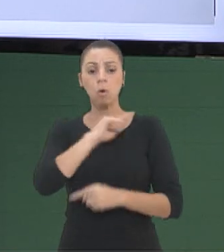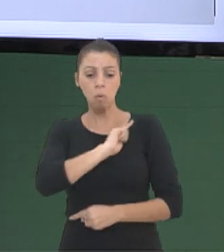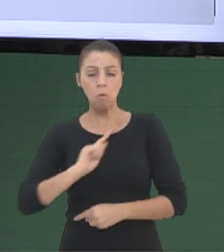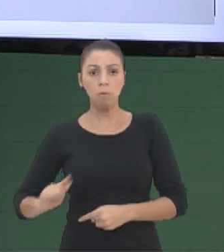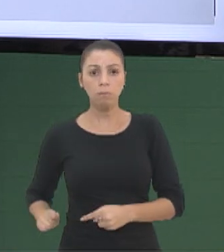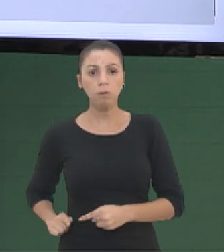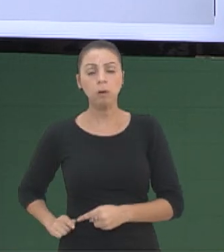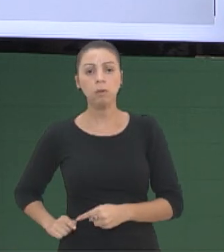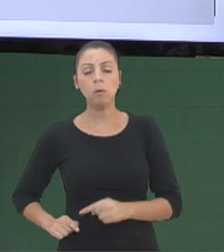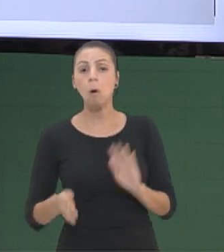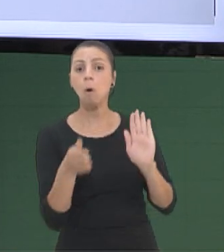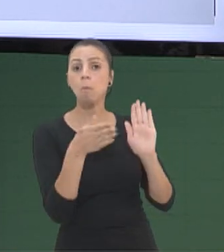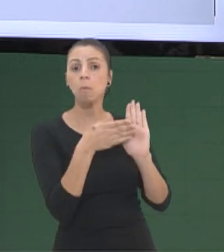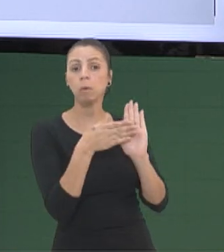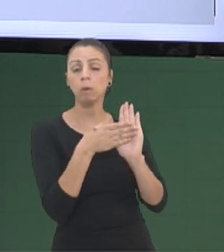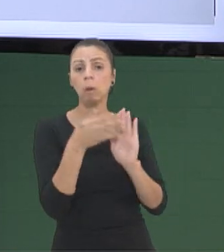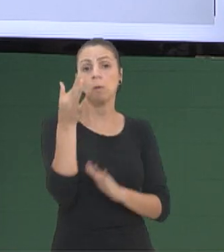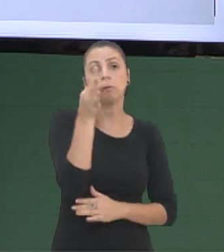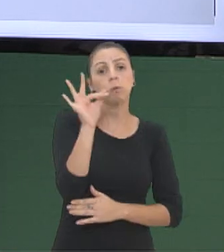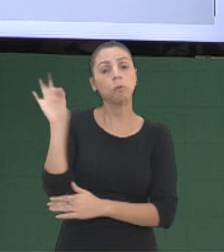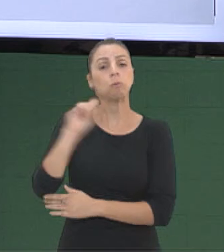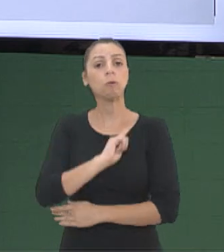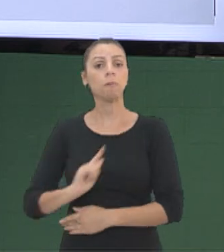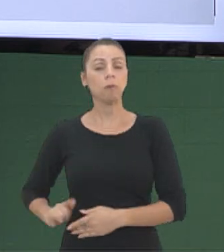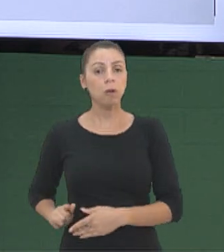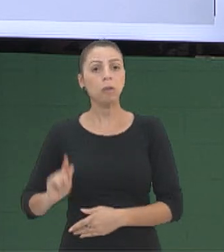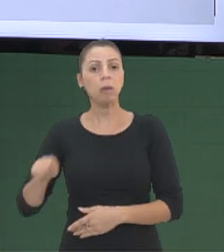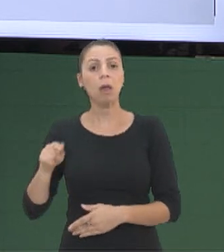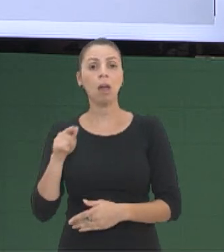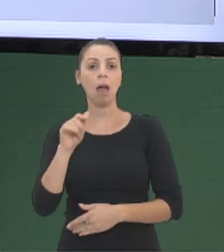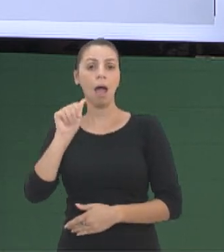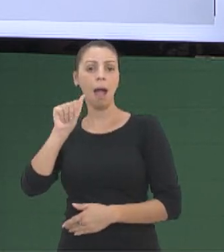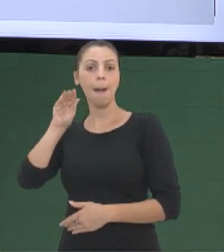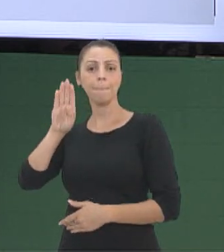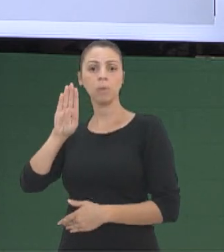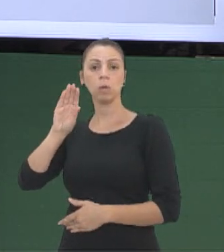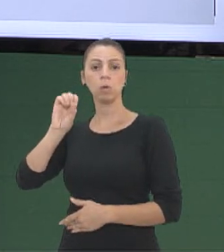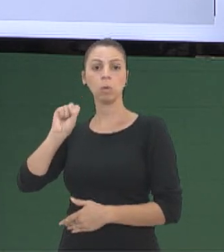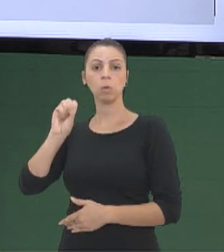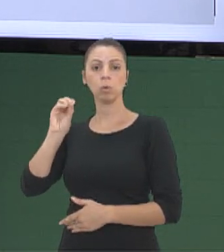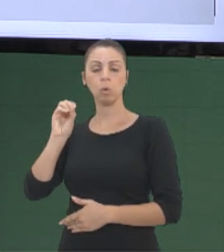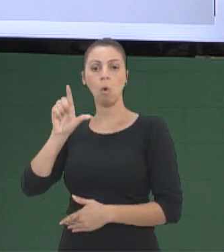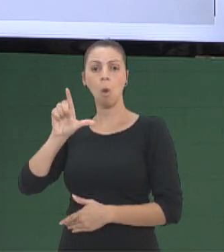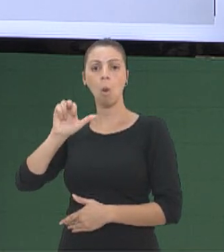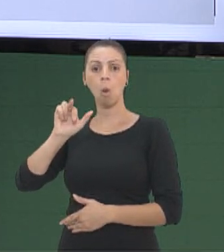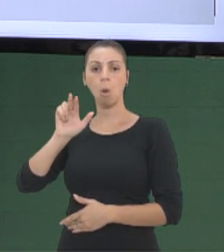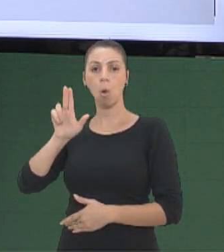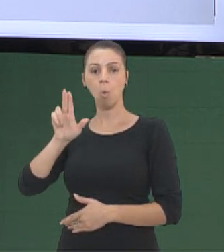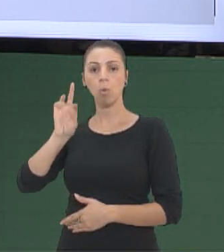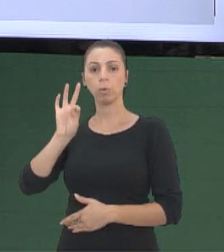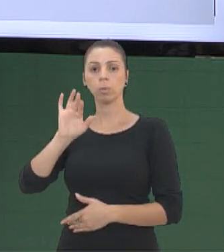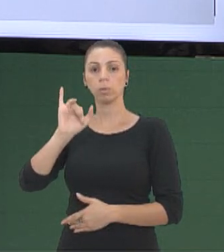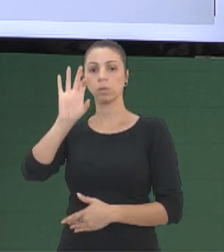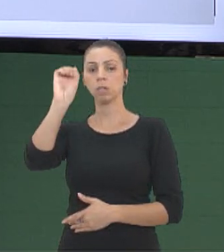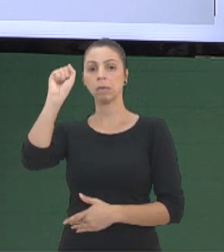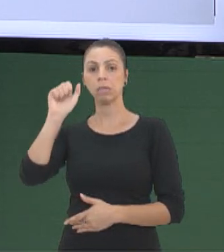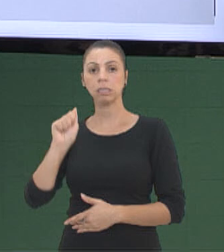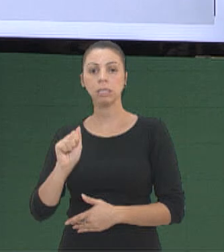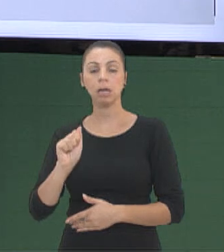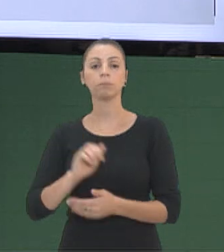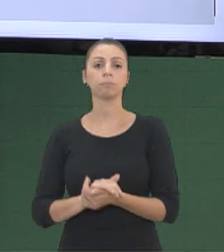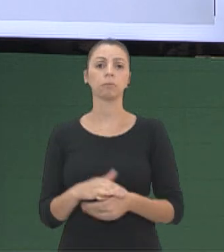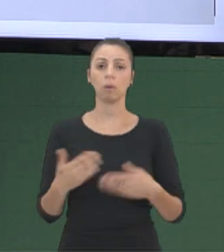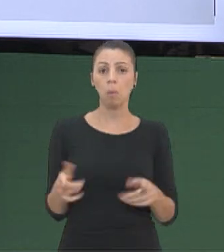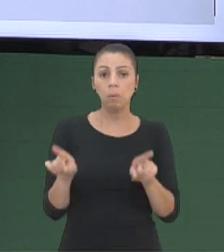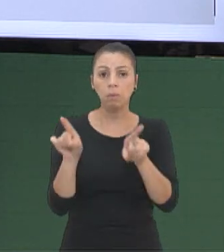o modelo de governo francês, que era um governo absolutista. Nós já vimos também que